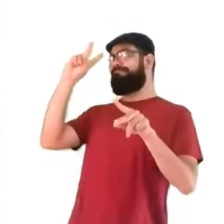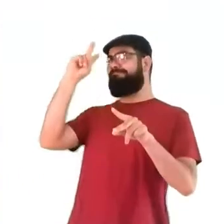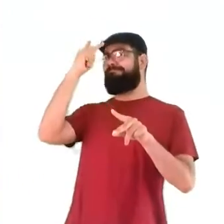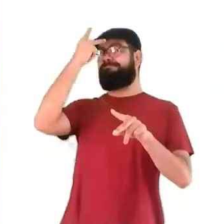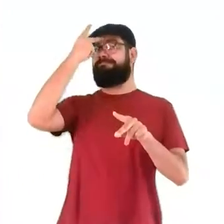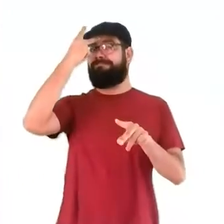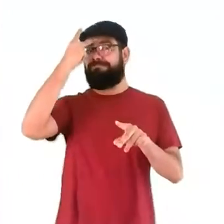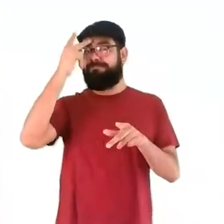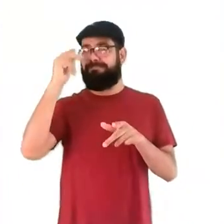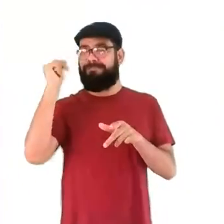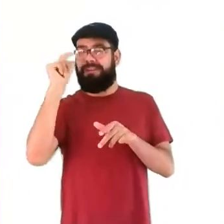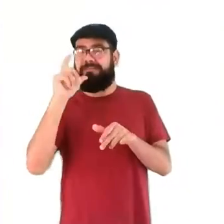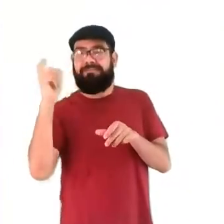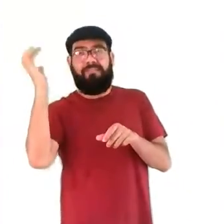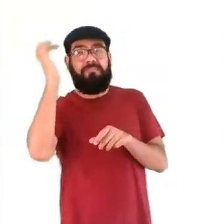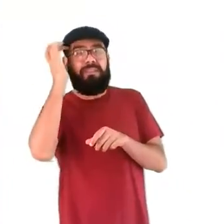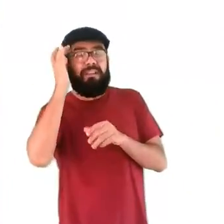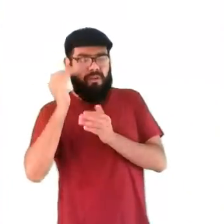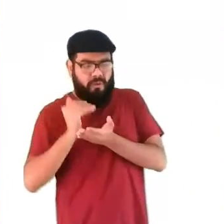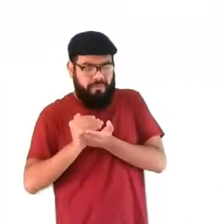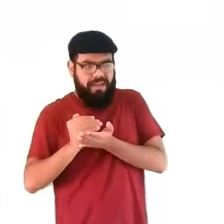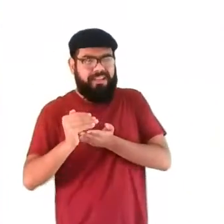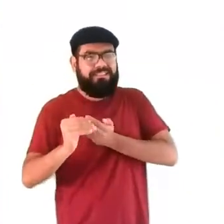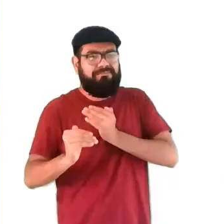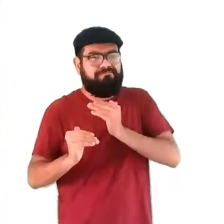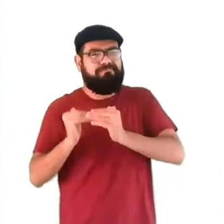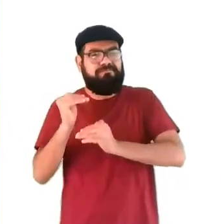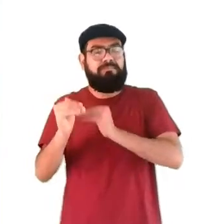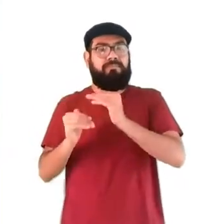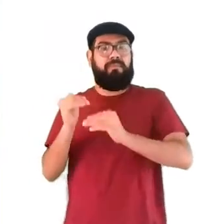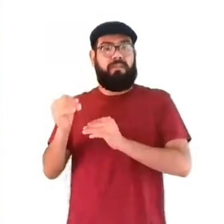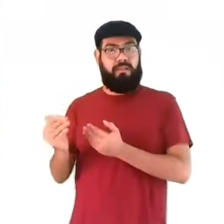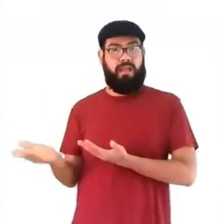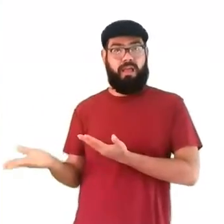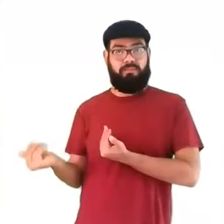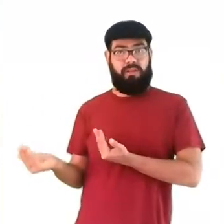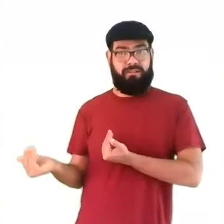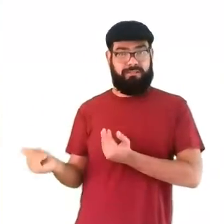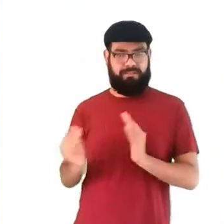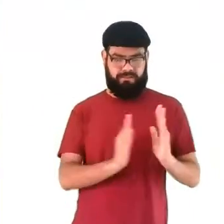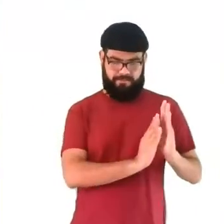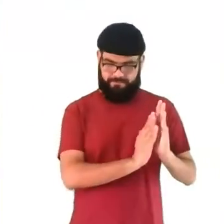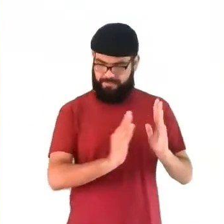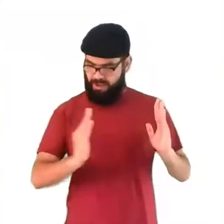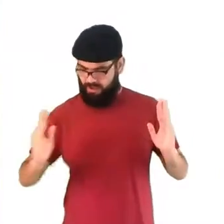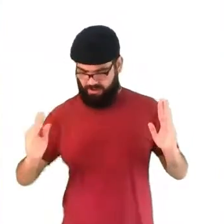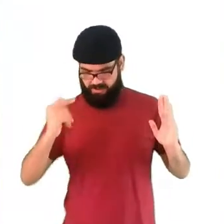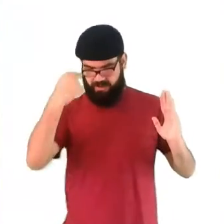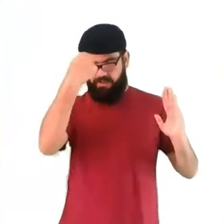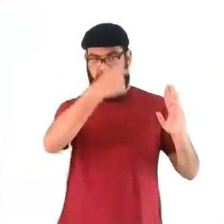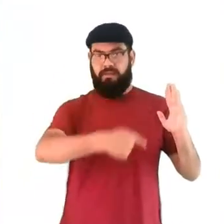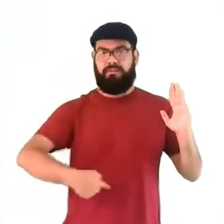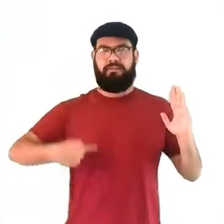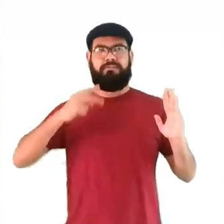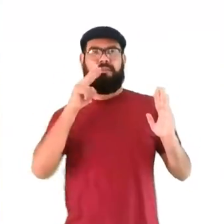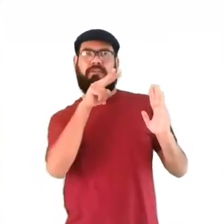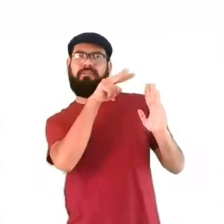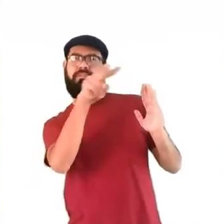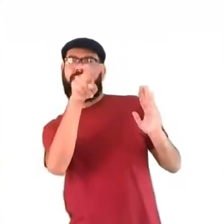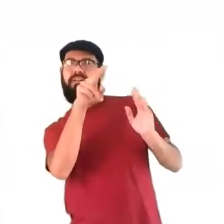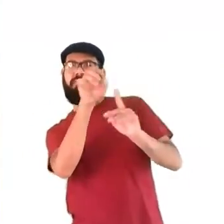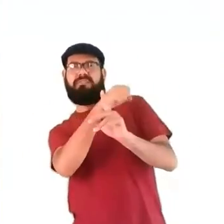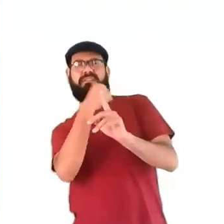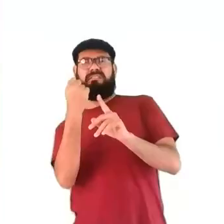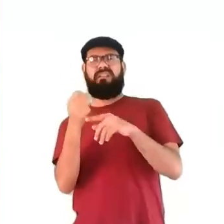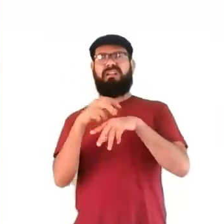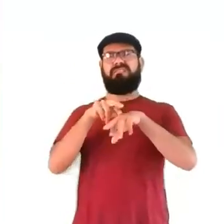adolescência que nós temos aquele período onde nós vamos visualizar a sociedade de uma forma diferente. É